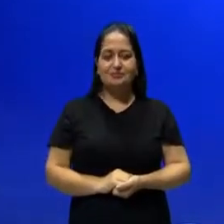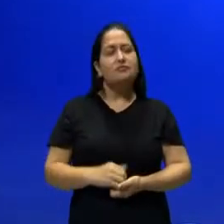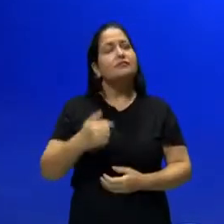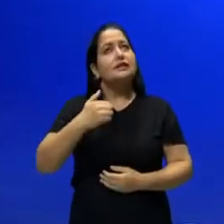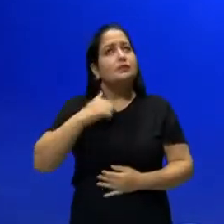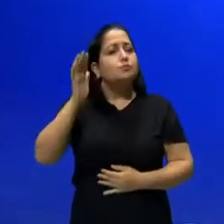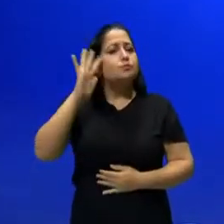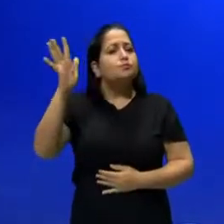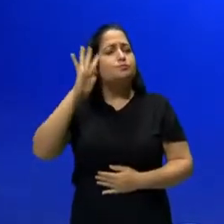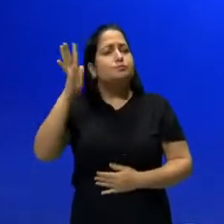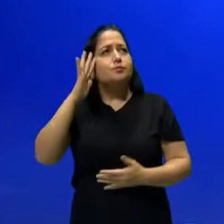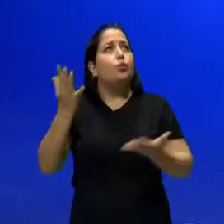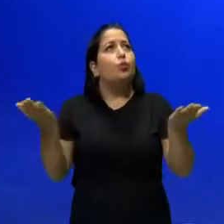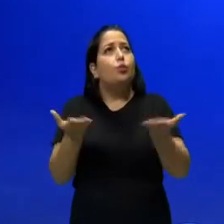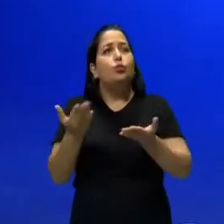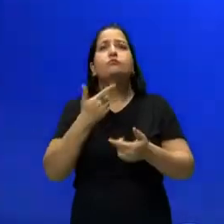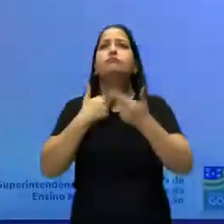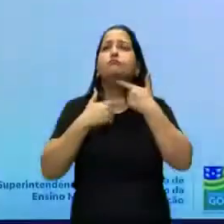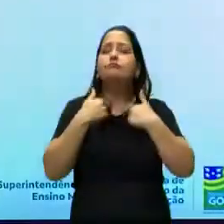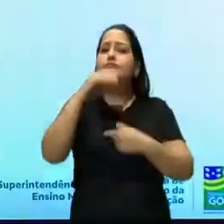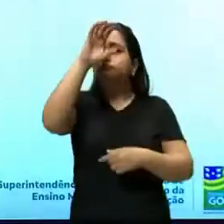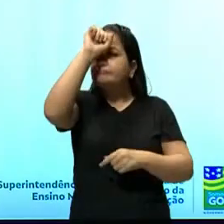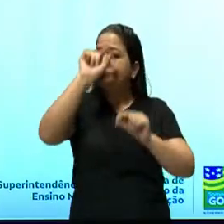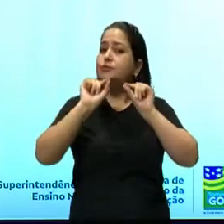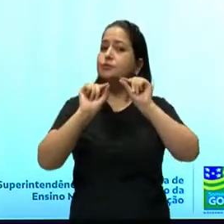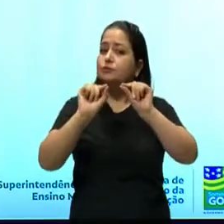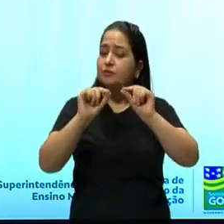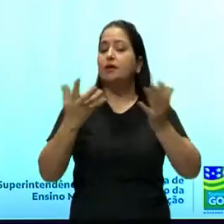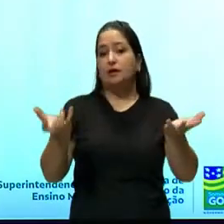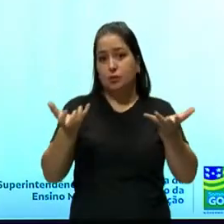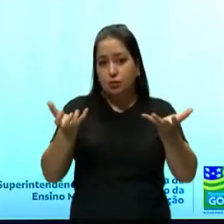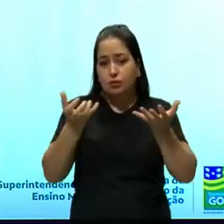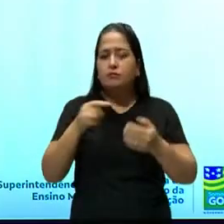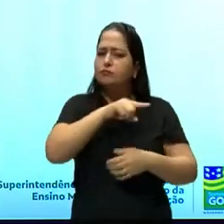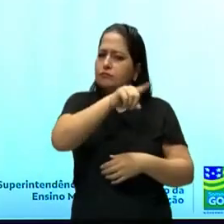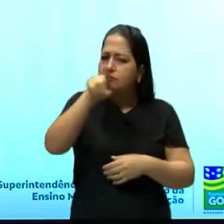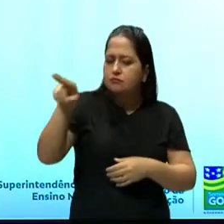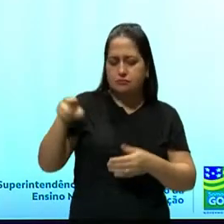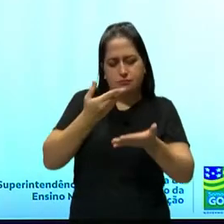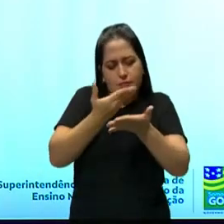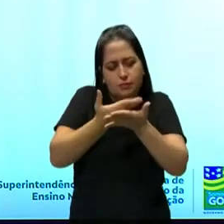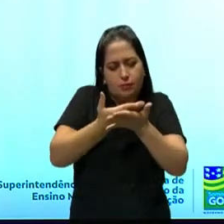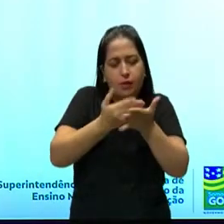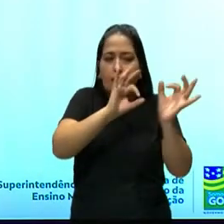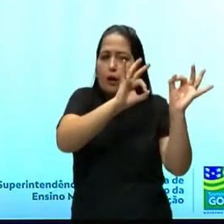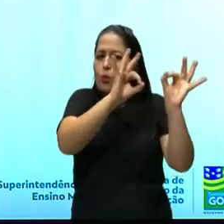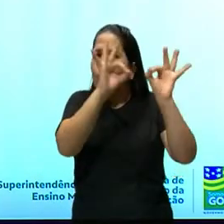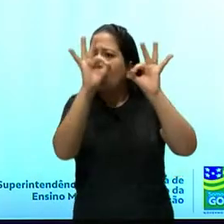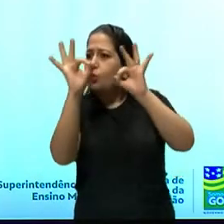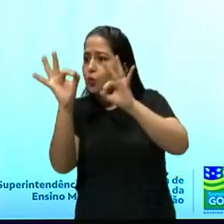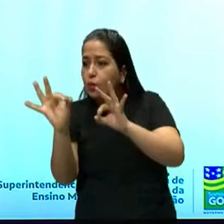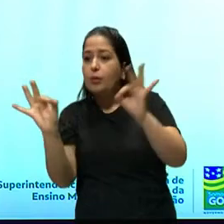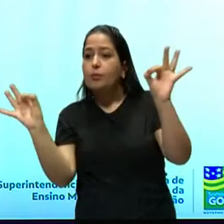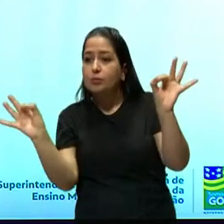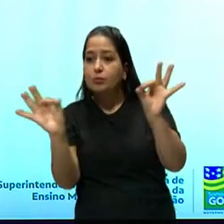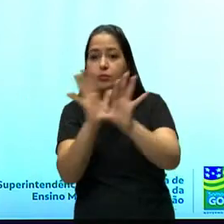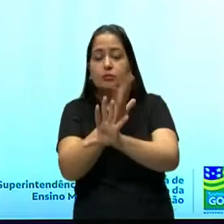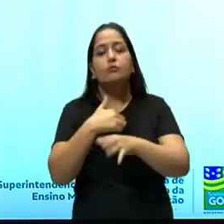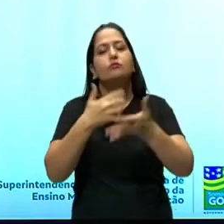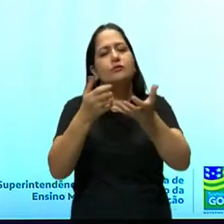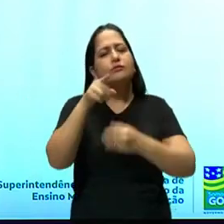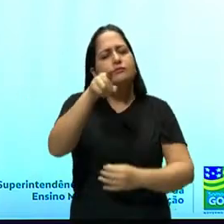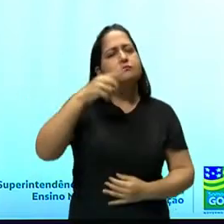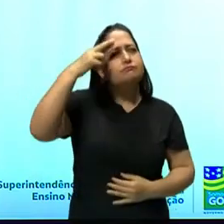expectativa, Dani, para a aula de hoje? O que nós queremos que ao final desta aula aconteça é que você consiga